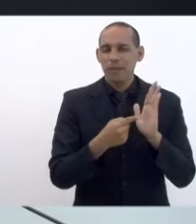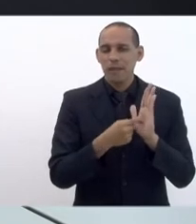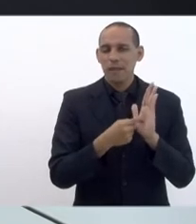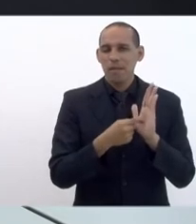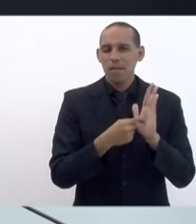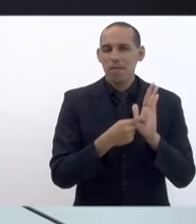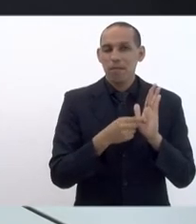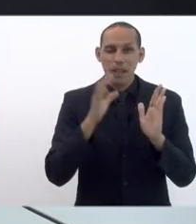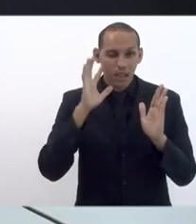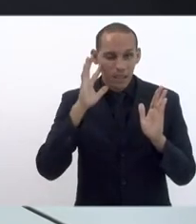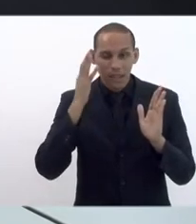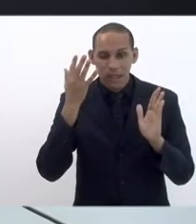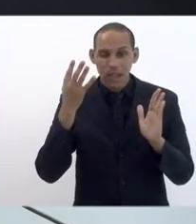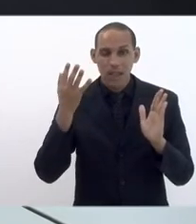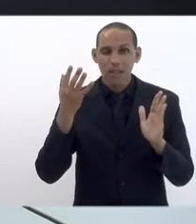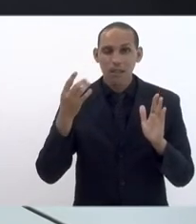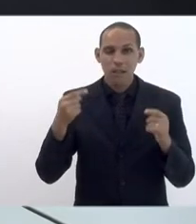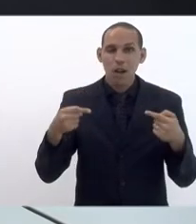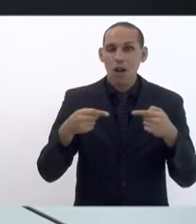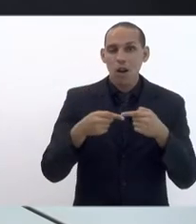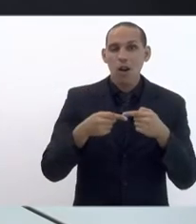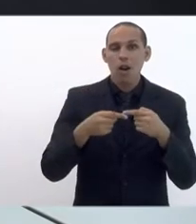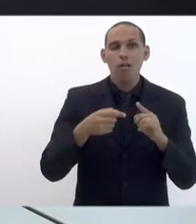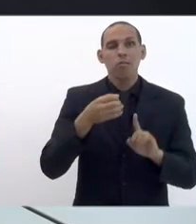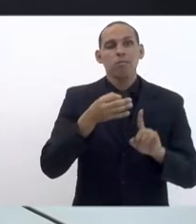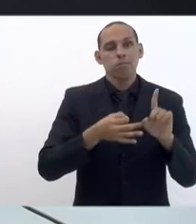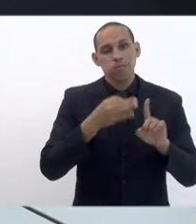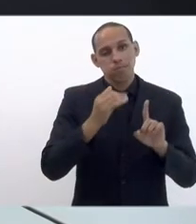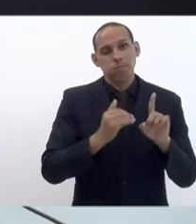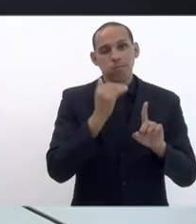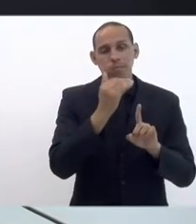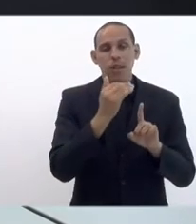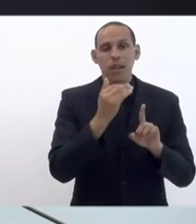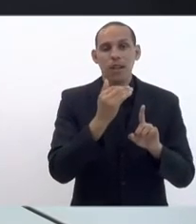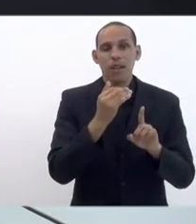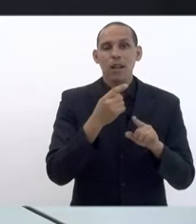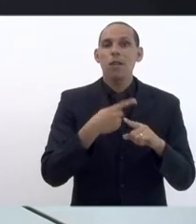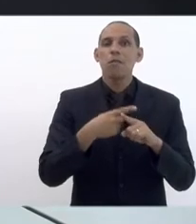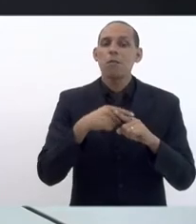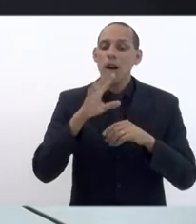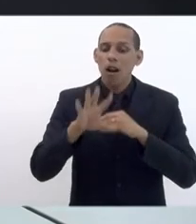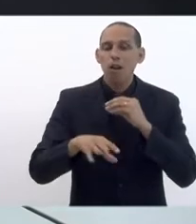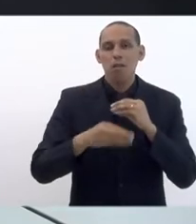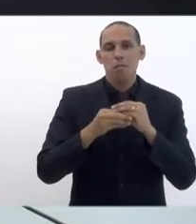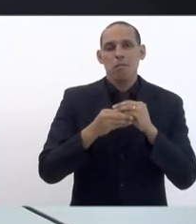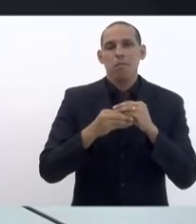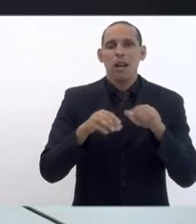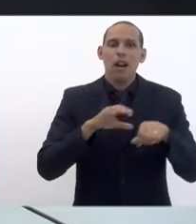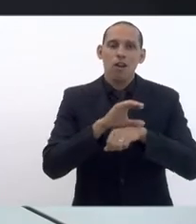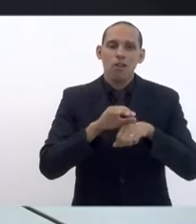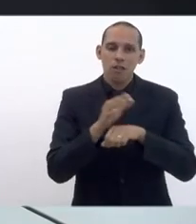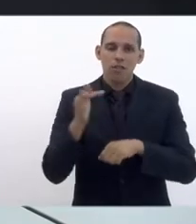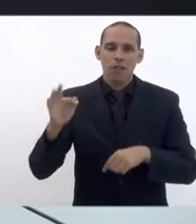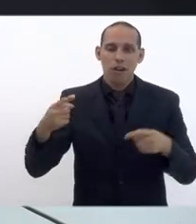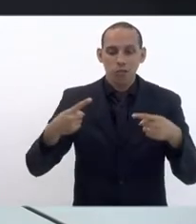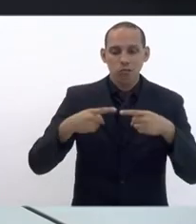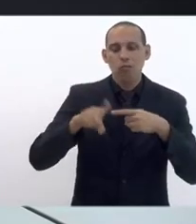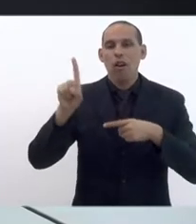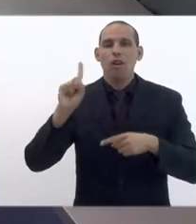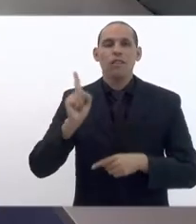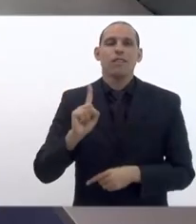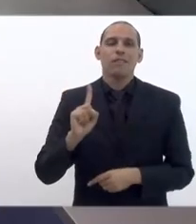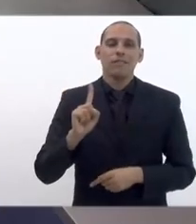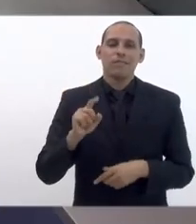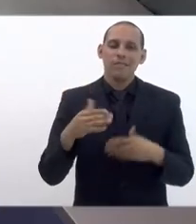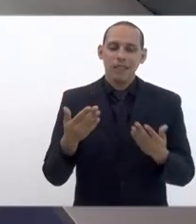a essa decisão do desembargador. Perfeito. Que complementa a Constituição Federal, não choca com ela. Eu vou então pedir